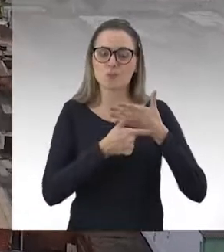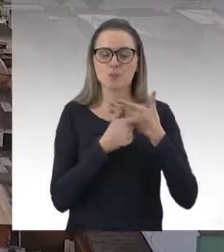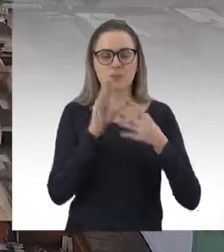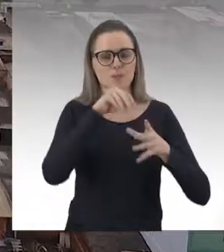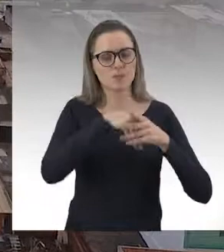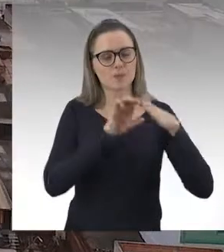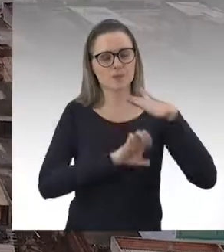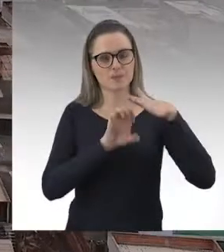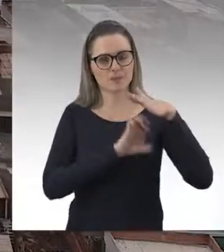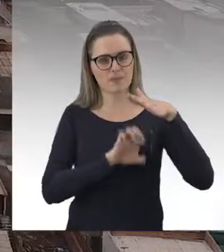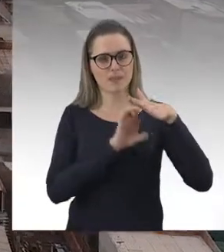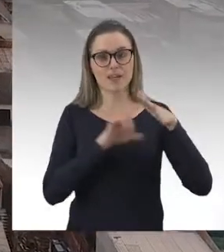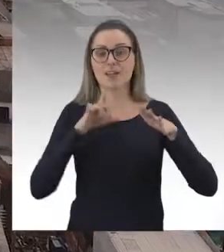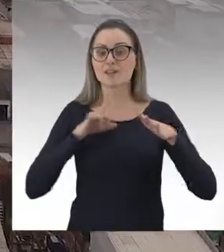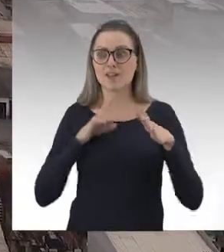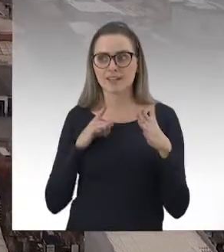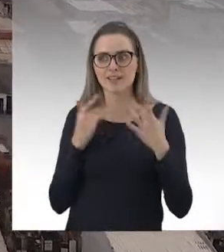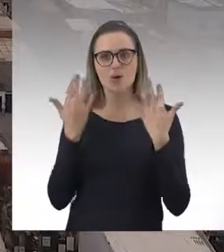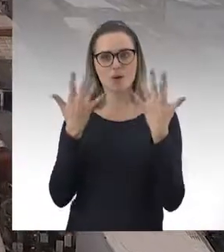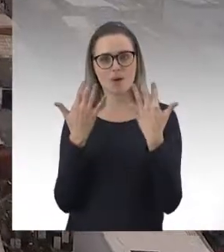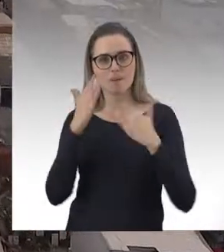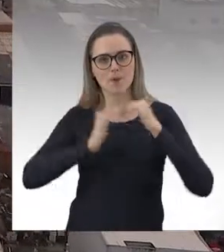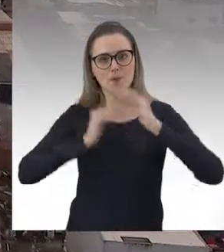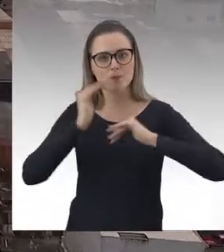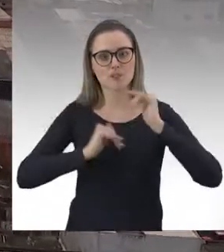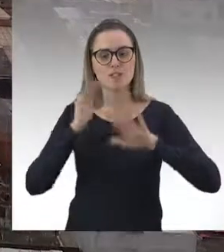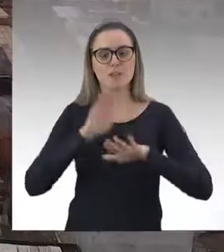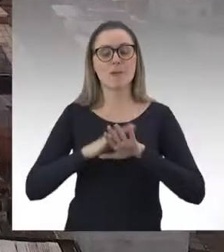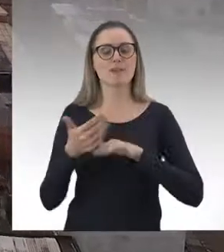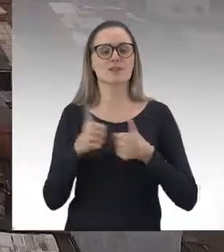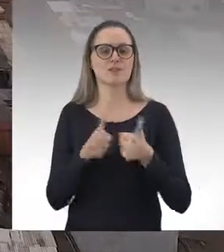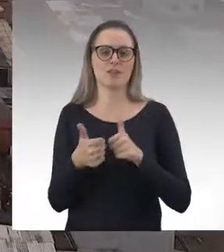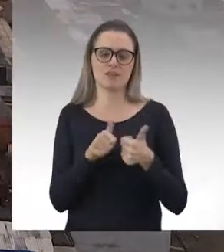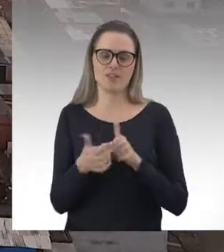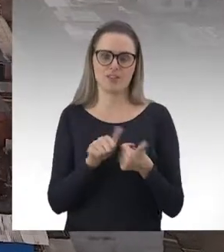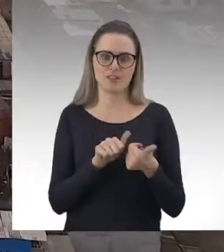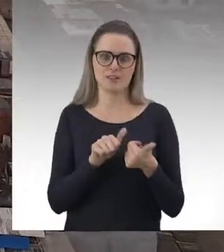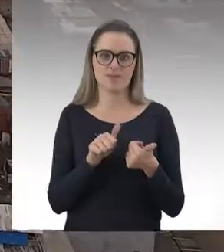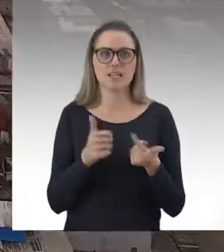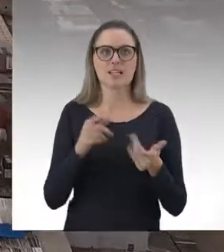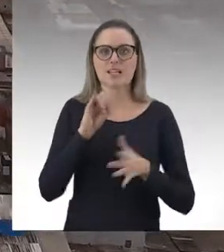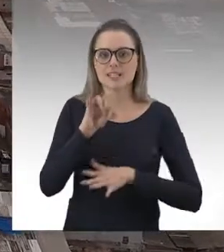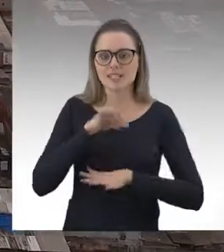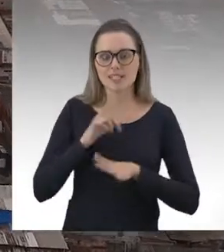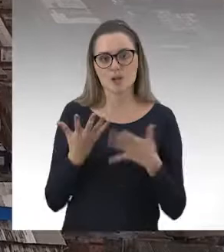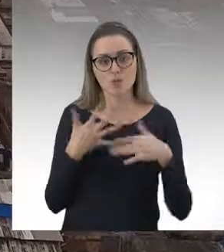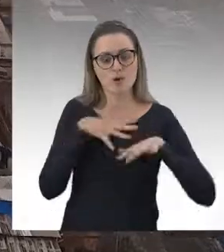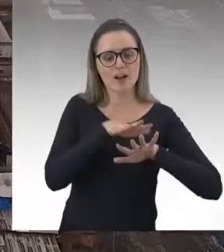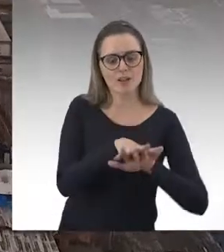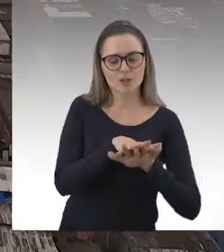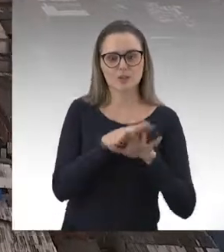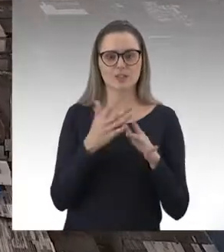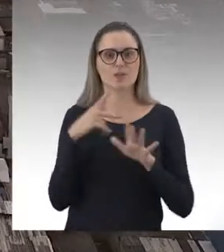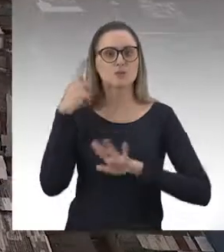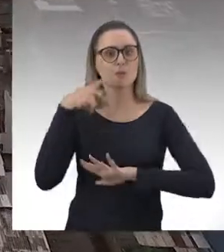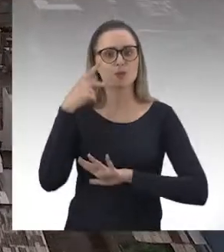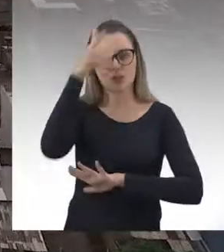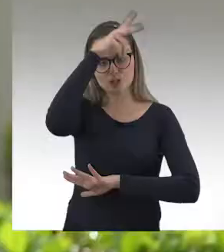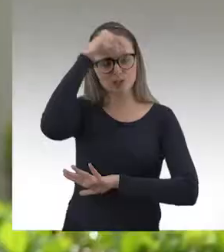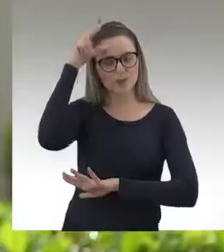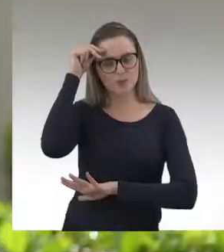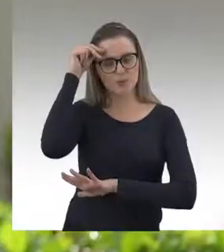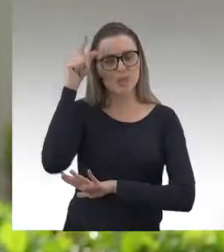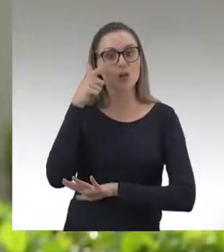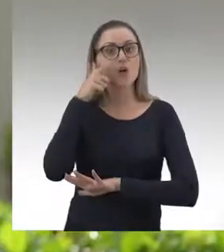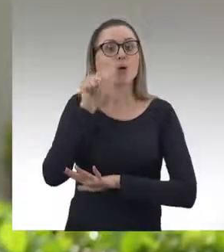empresa, então ele já vai ter uma mão de obra mais qualificada. Então veja que com uma política pública eficiente, a aprendizagem, você